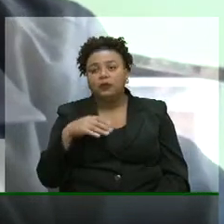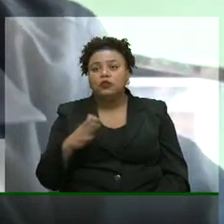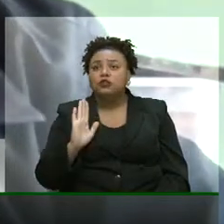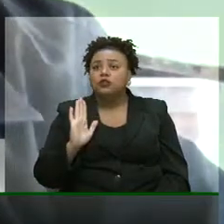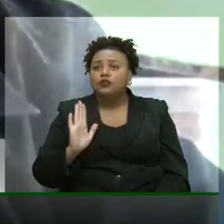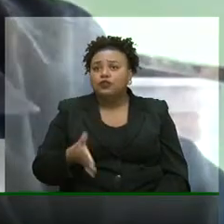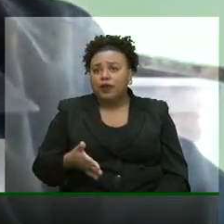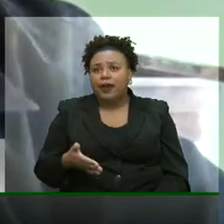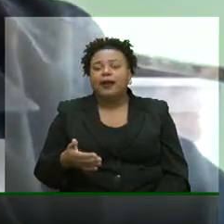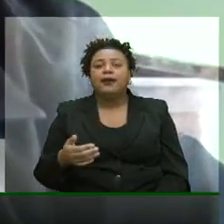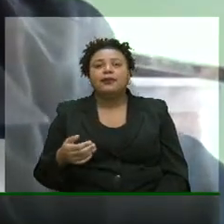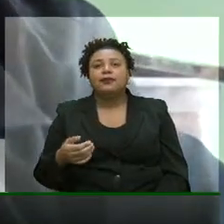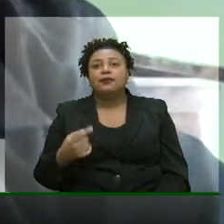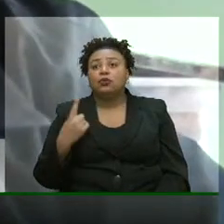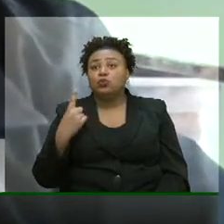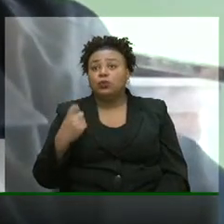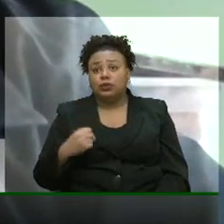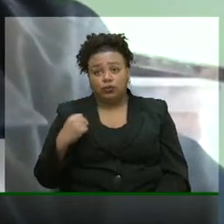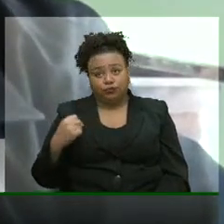passaram-se